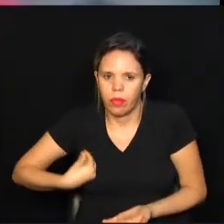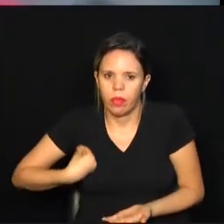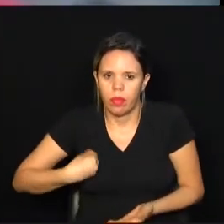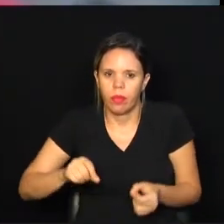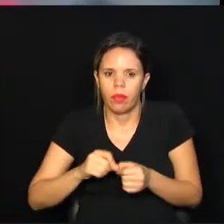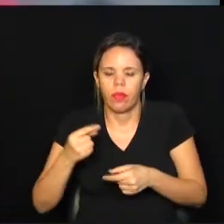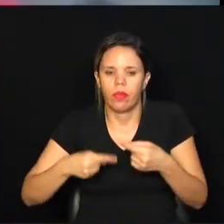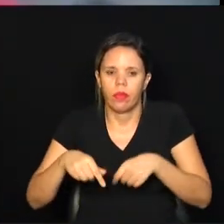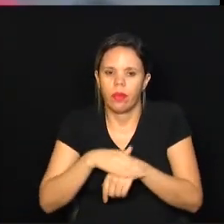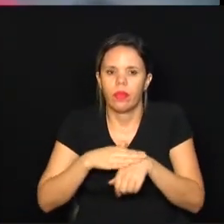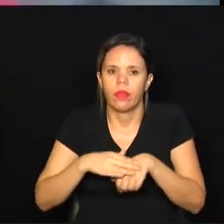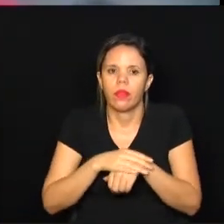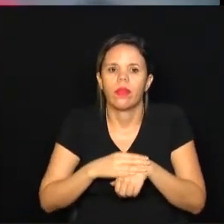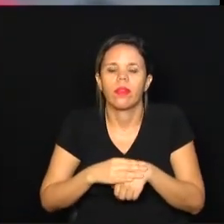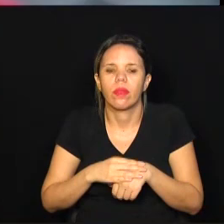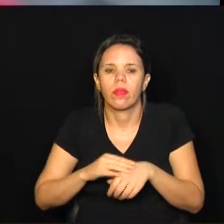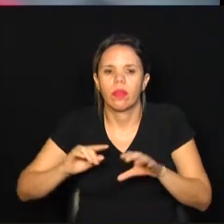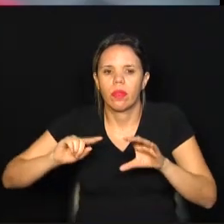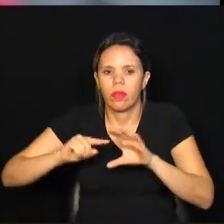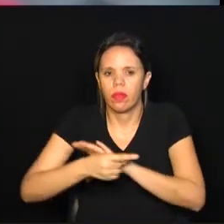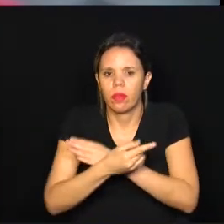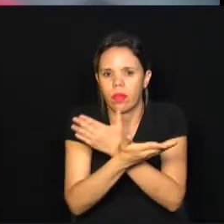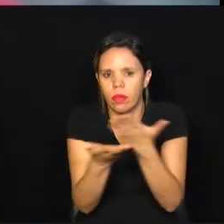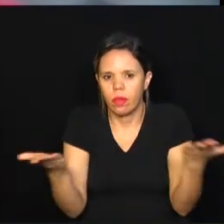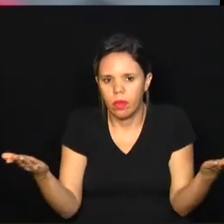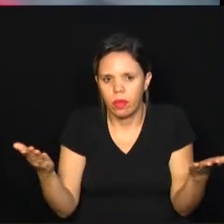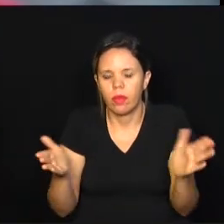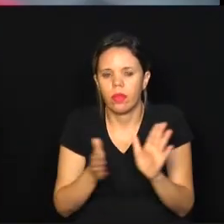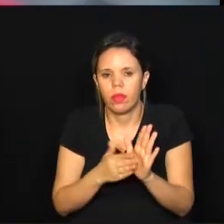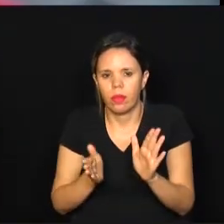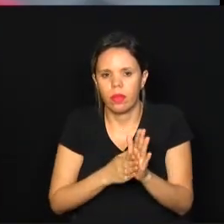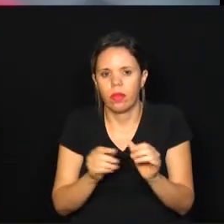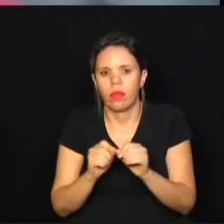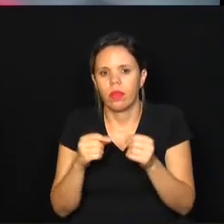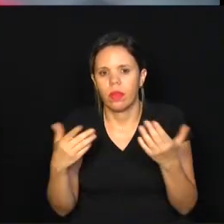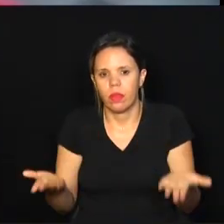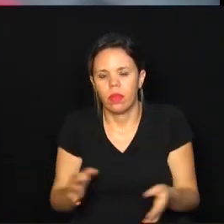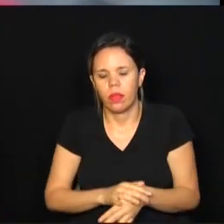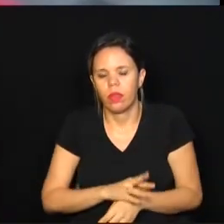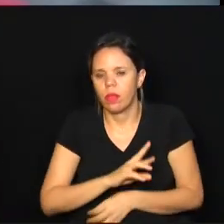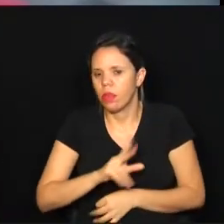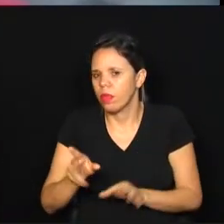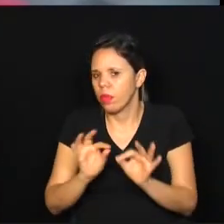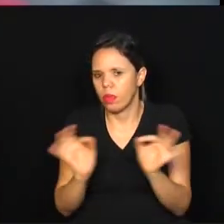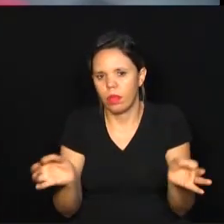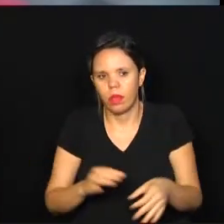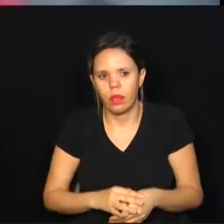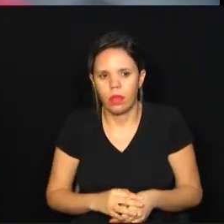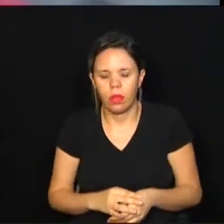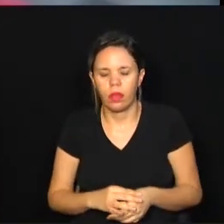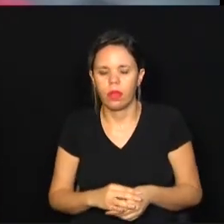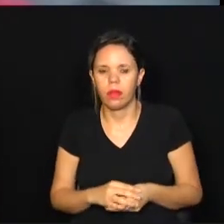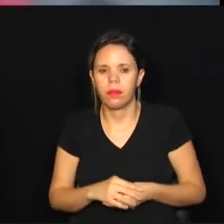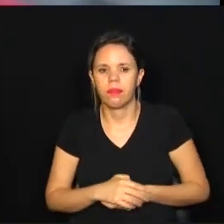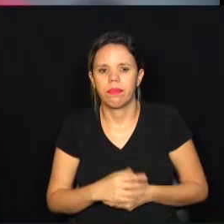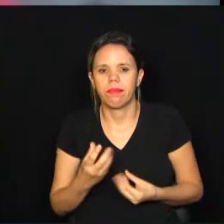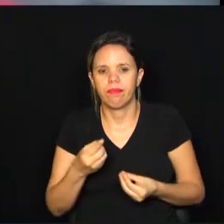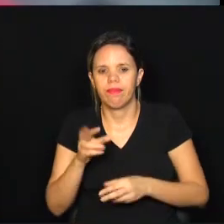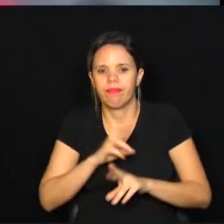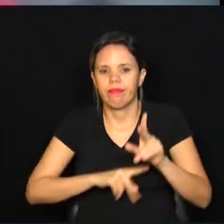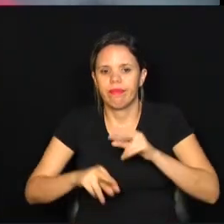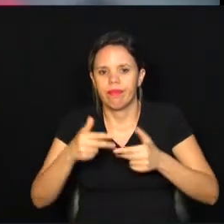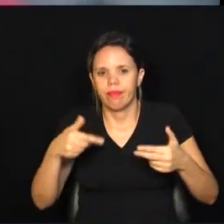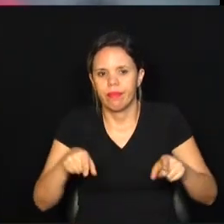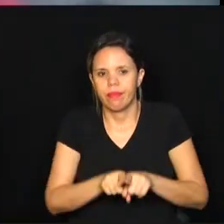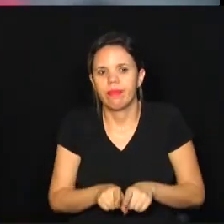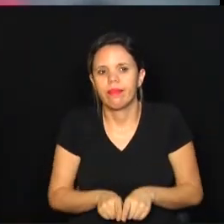esse debate com a profundidade que vocês estão se propondo a fazer, né? Não é um debate simples, né? Tem muitas variáveis